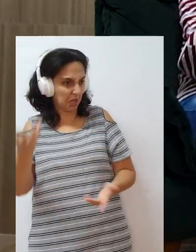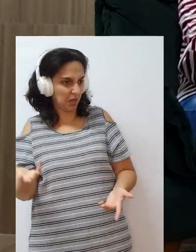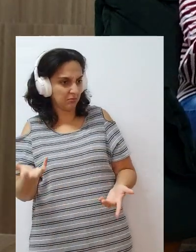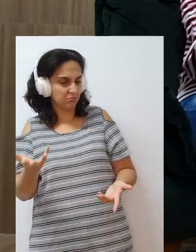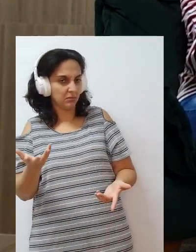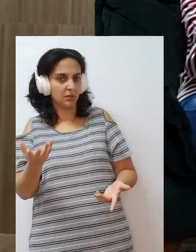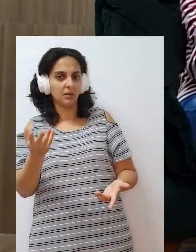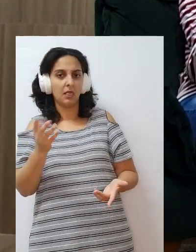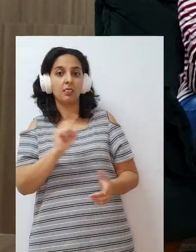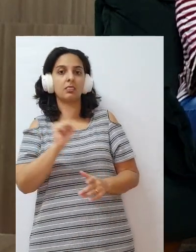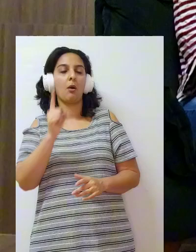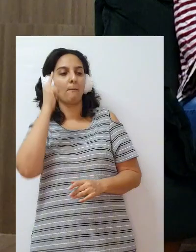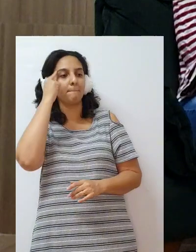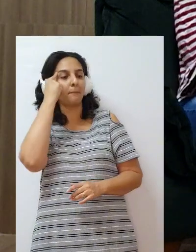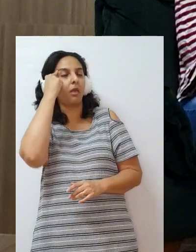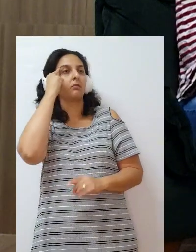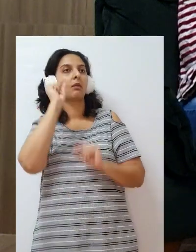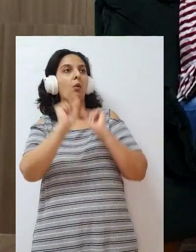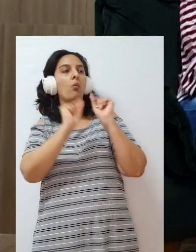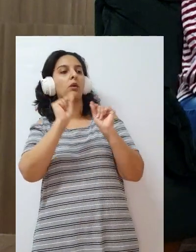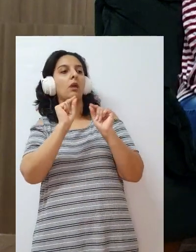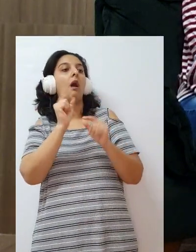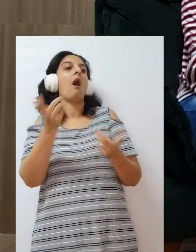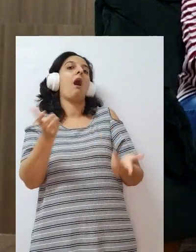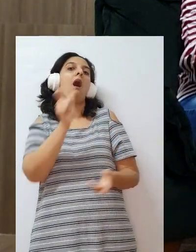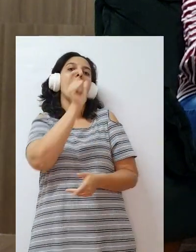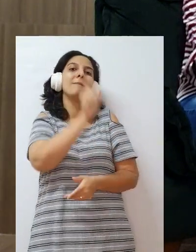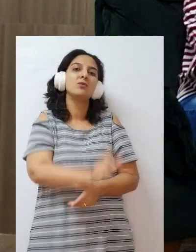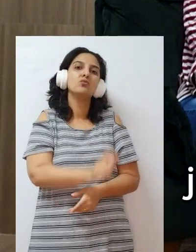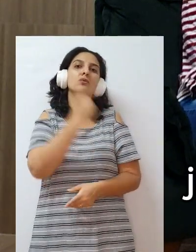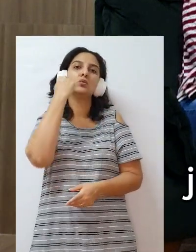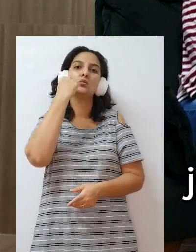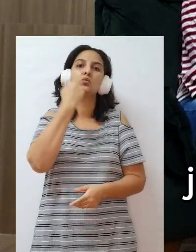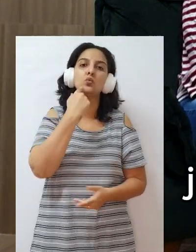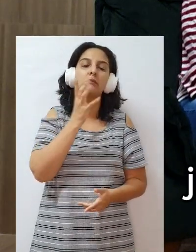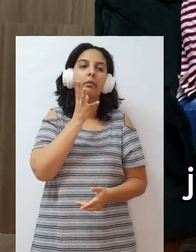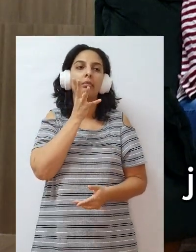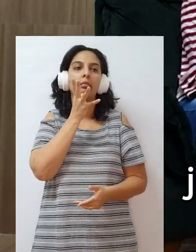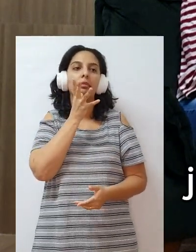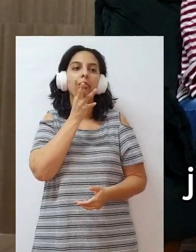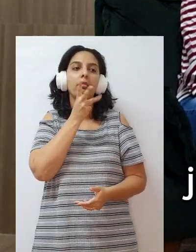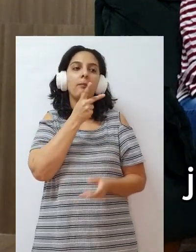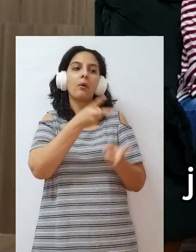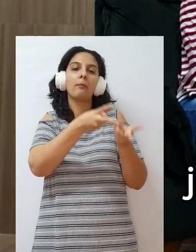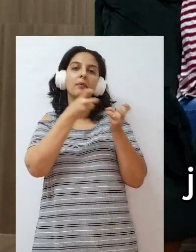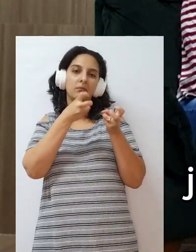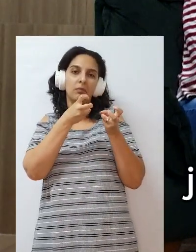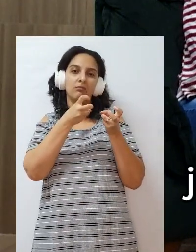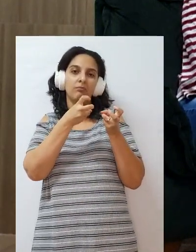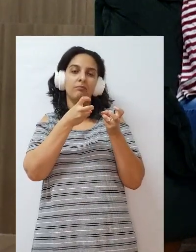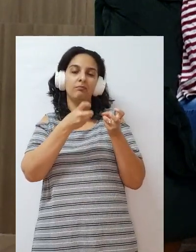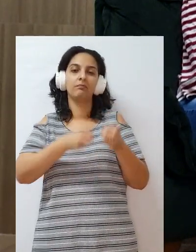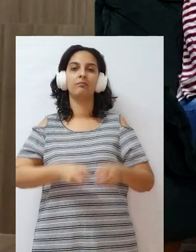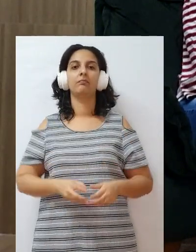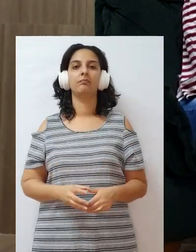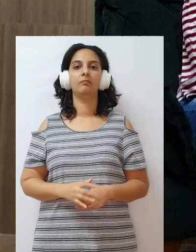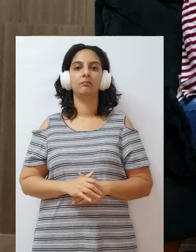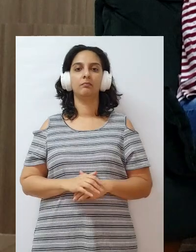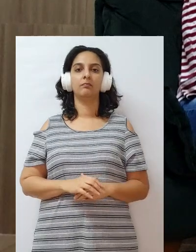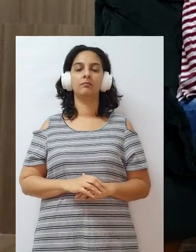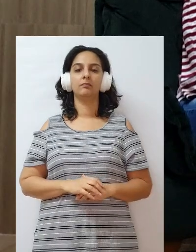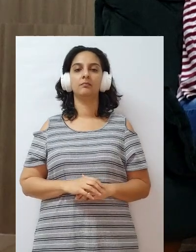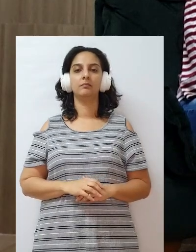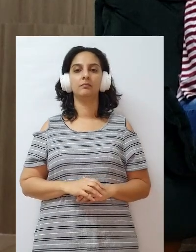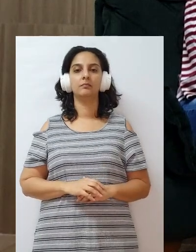que a pessoa pode ser surda. Já tem uma demora nessa percepção, é muito comum. Isso